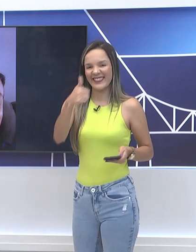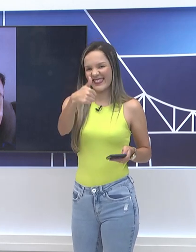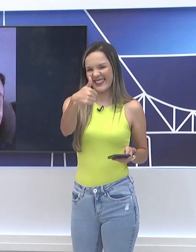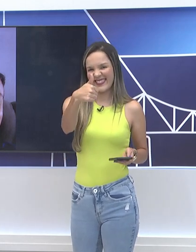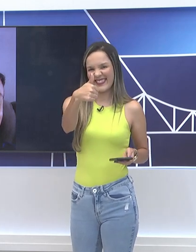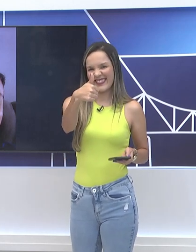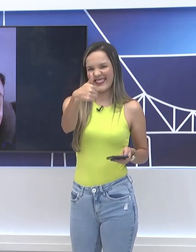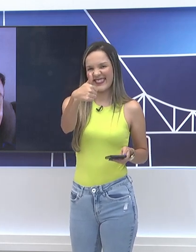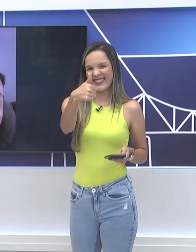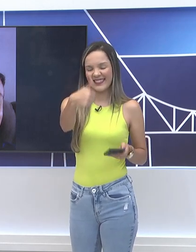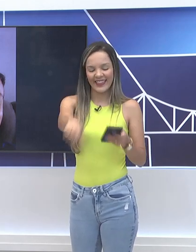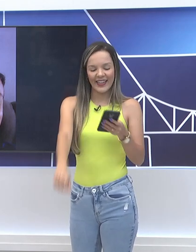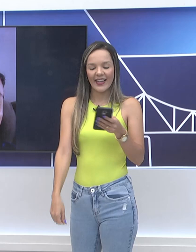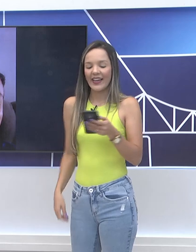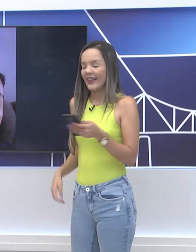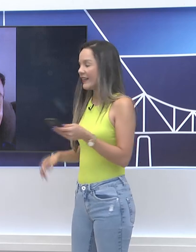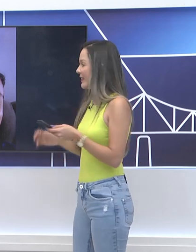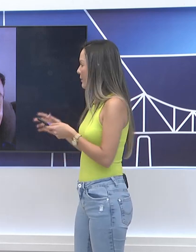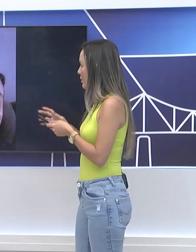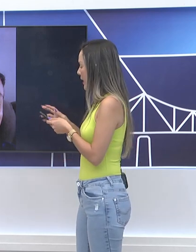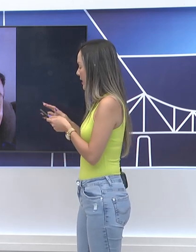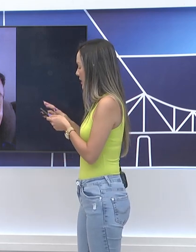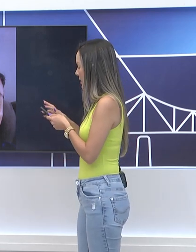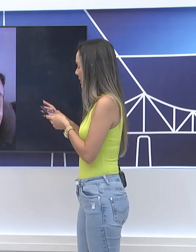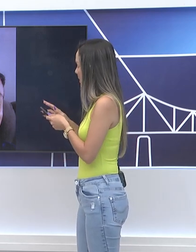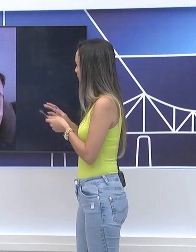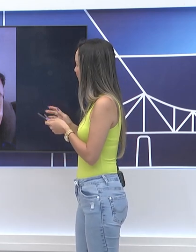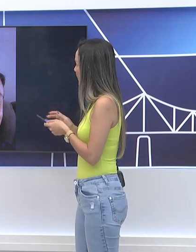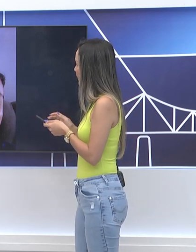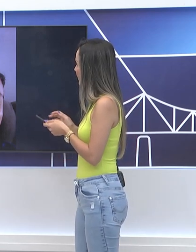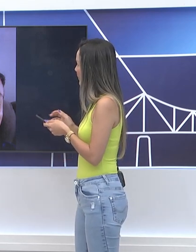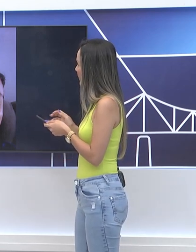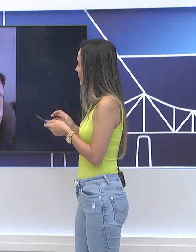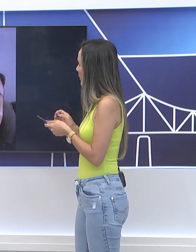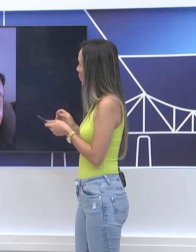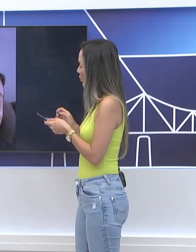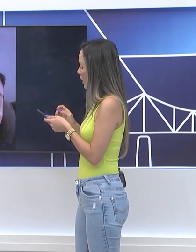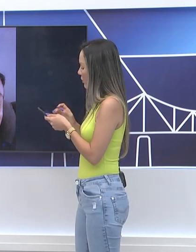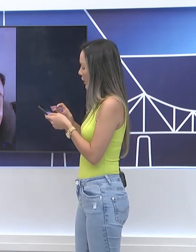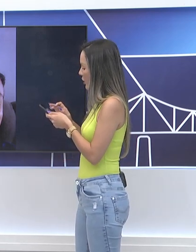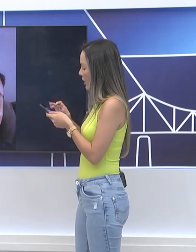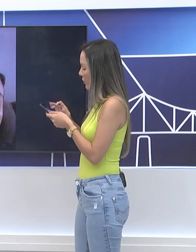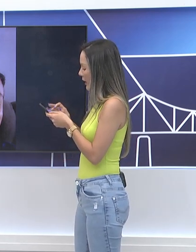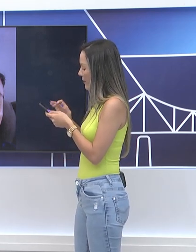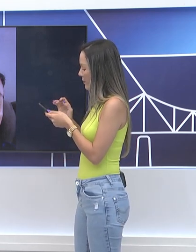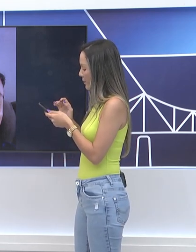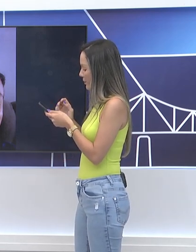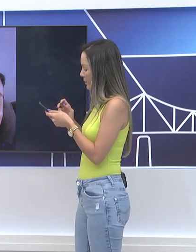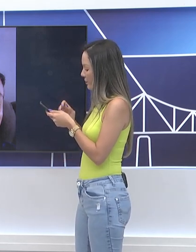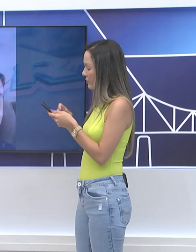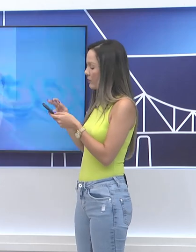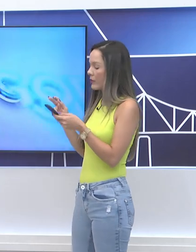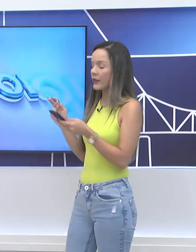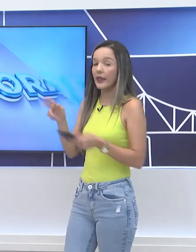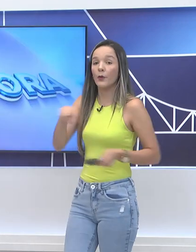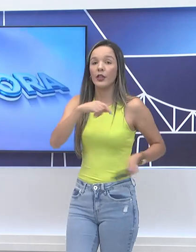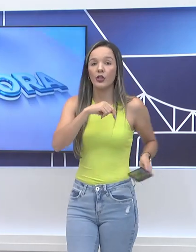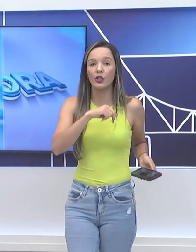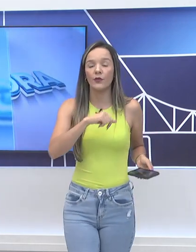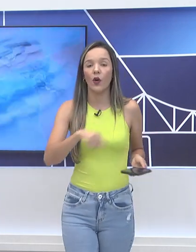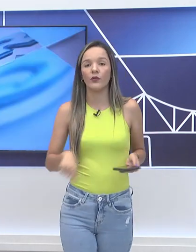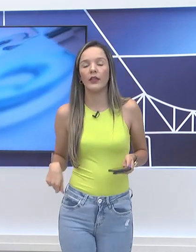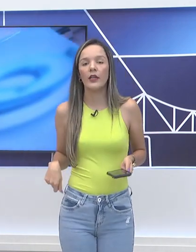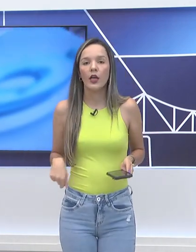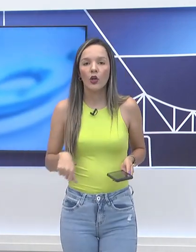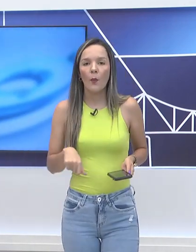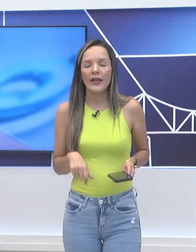Mandou benzaço. Show de bola. Temos mais? Mais uma. Não? Ou não? Acho tá que bom? Não, né? Ou... Daqui a pouquinho a